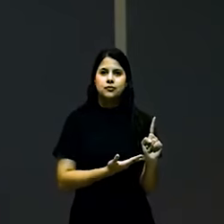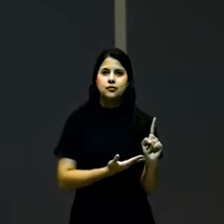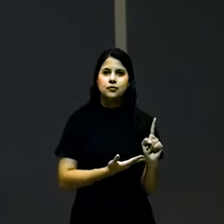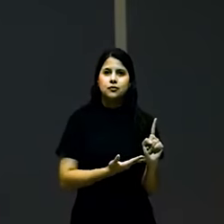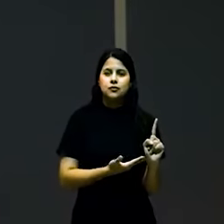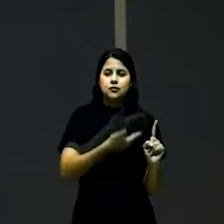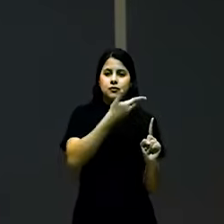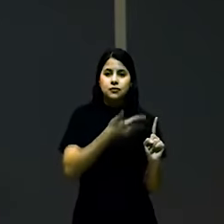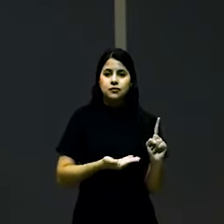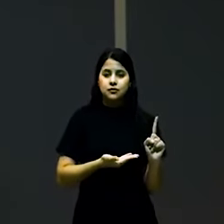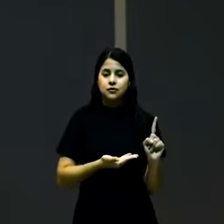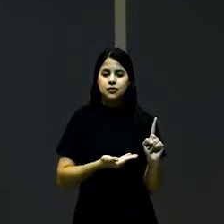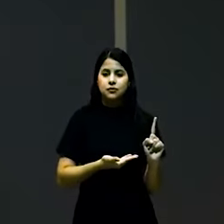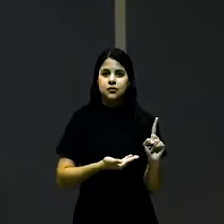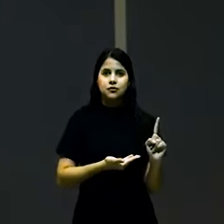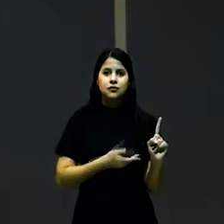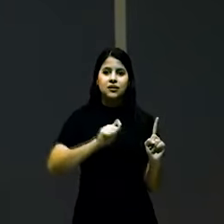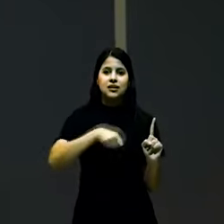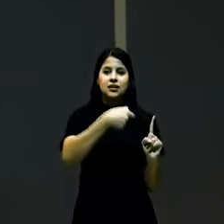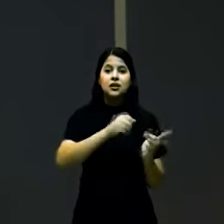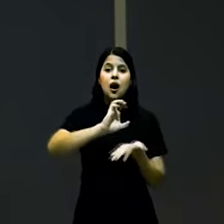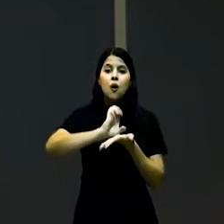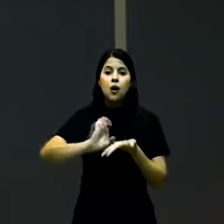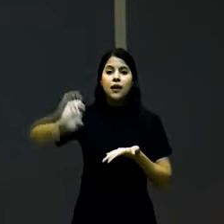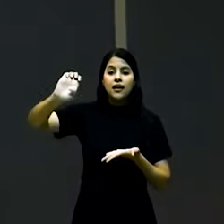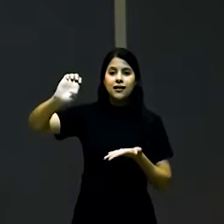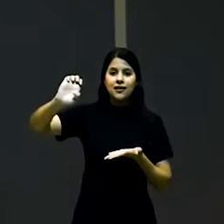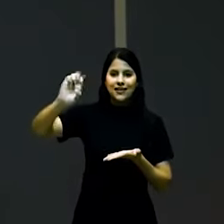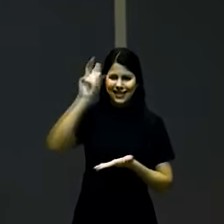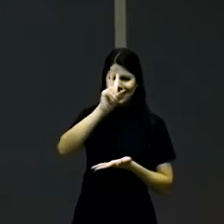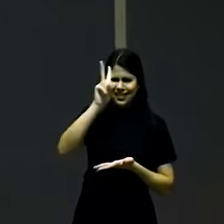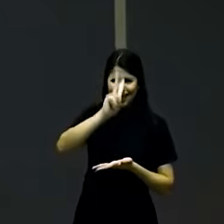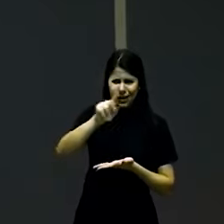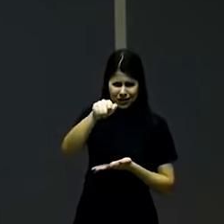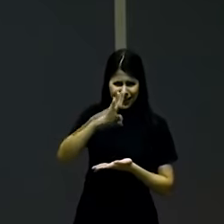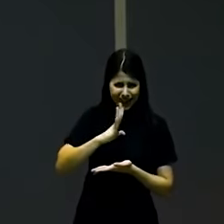Ele se chamava Elias. Lembra do Elias?